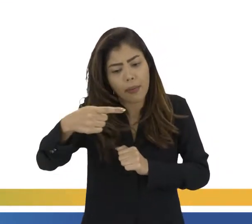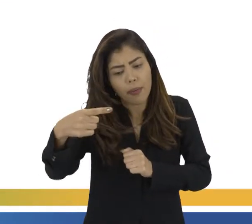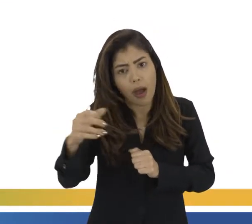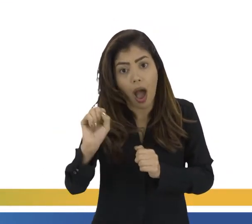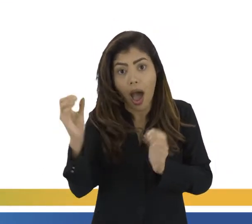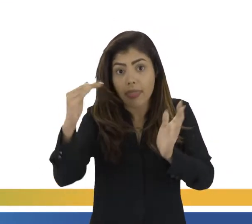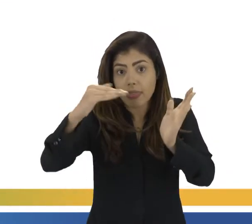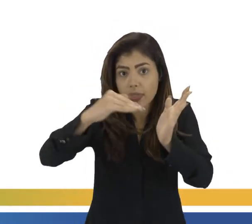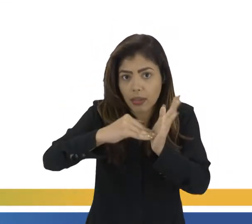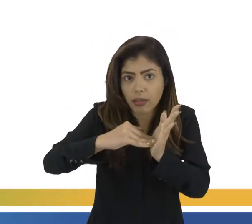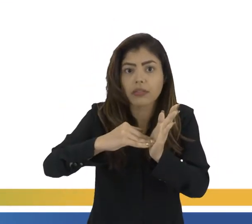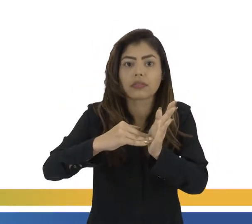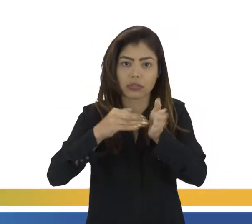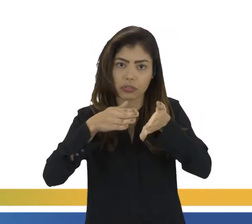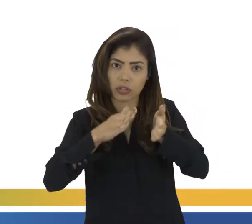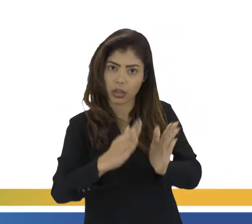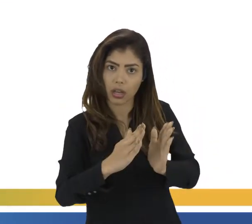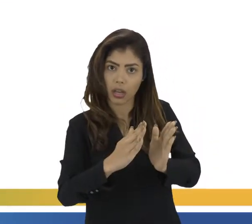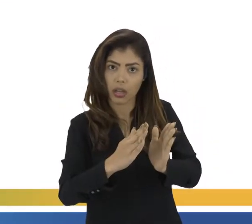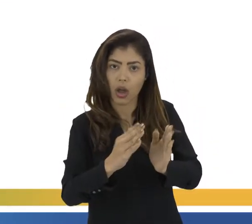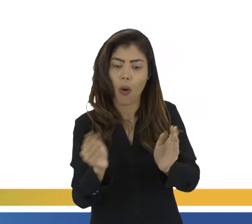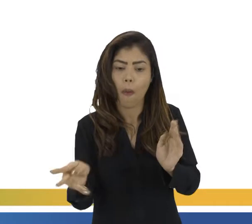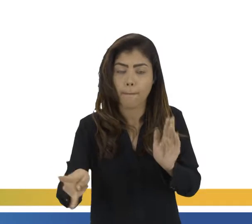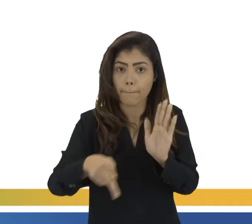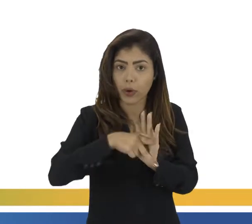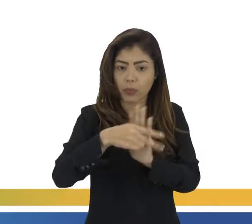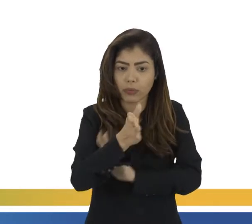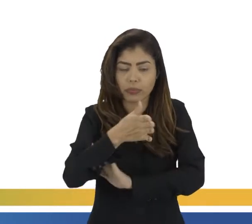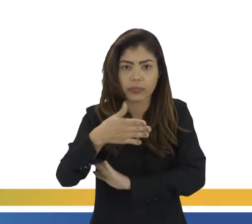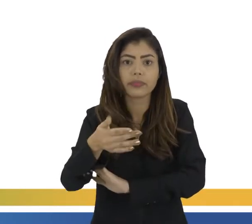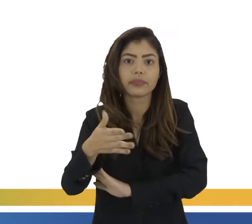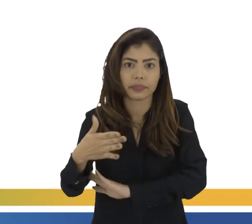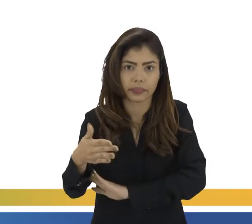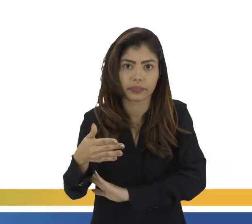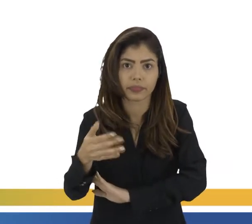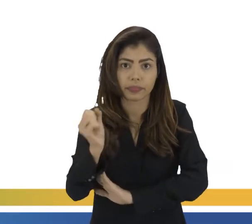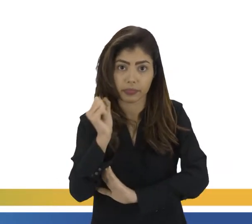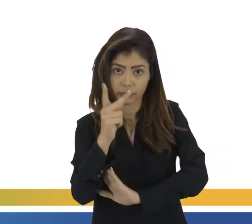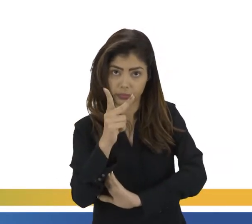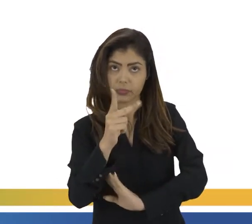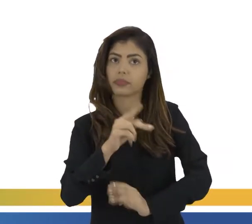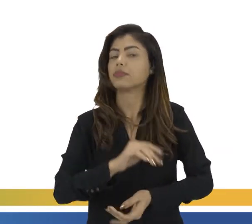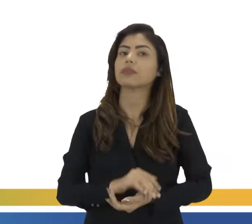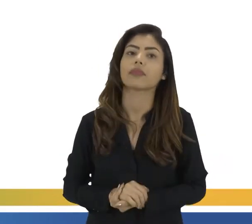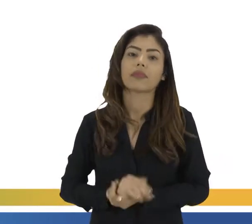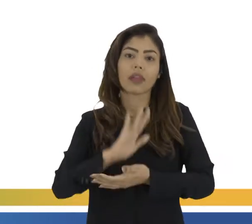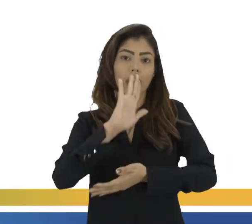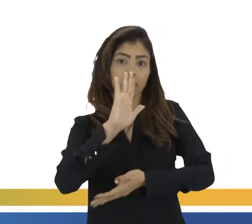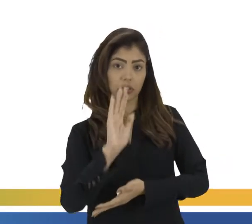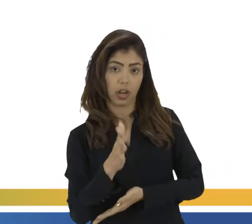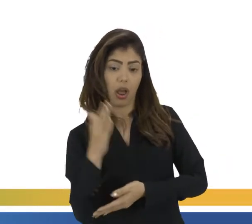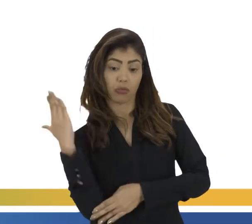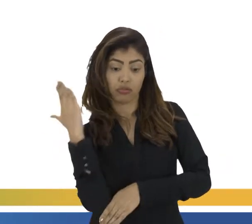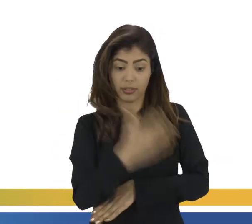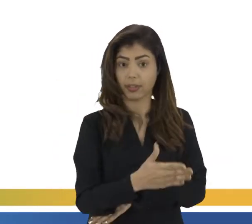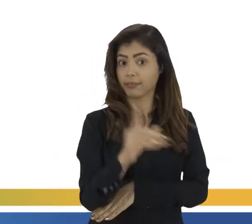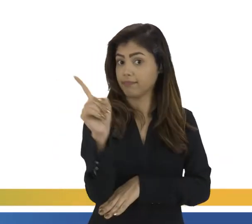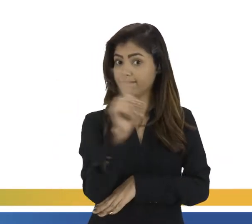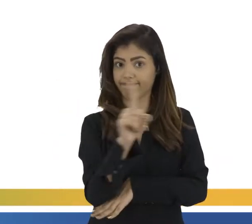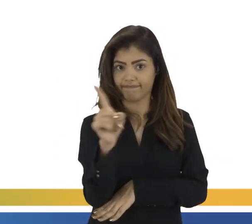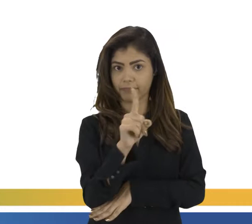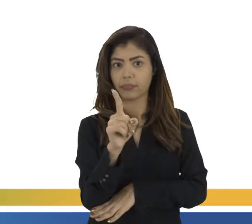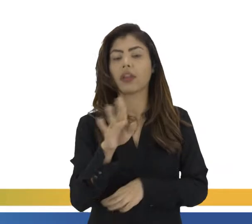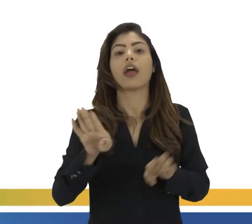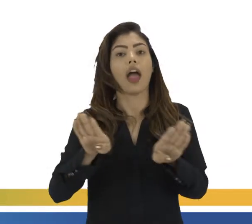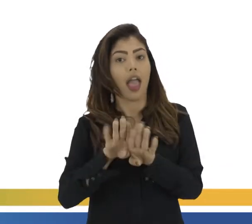chegar, o embrião propriamente dito, ok? Já o desenvolvimento direto, não. O